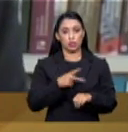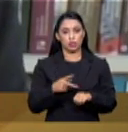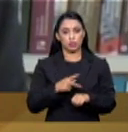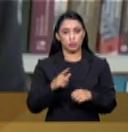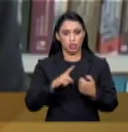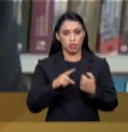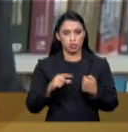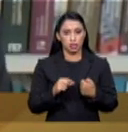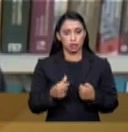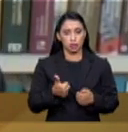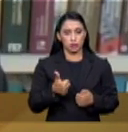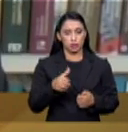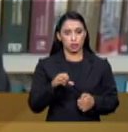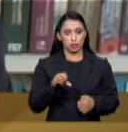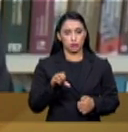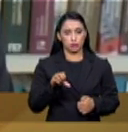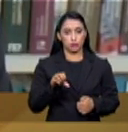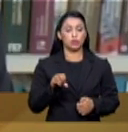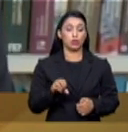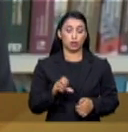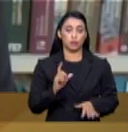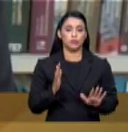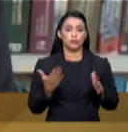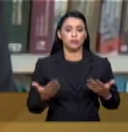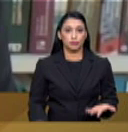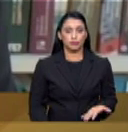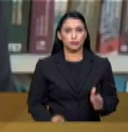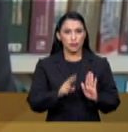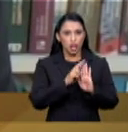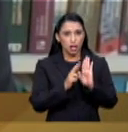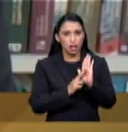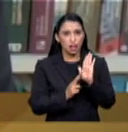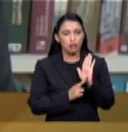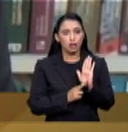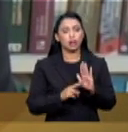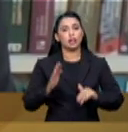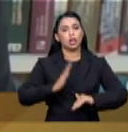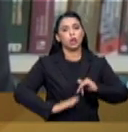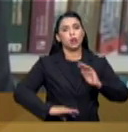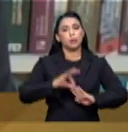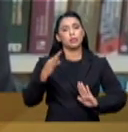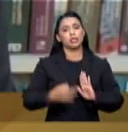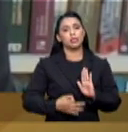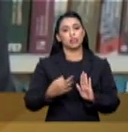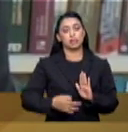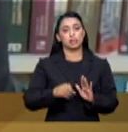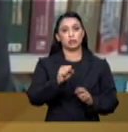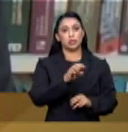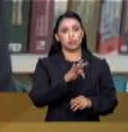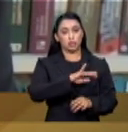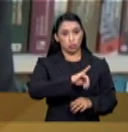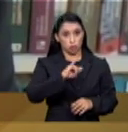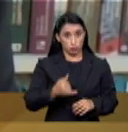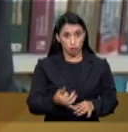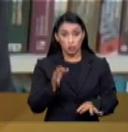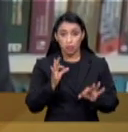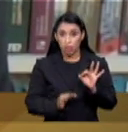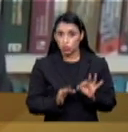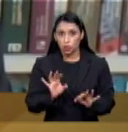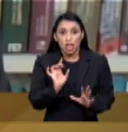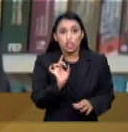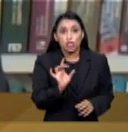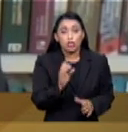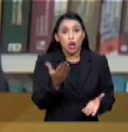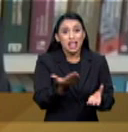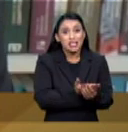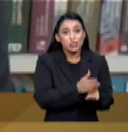109, inciso 2 da Constituição. O fato de a regra atribuir competência ao Superior Tribunal de Justiça para julgar apenas as